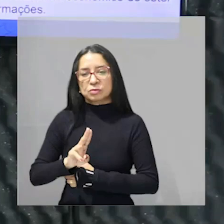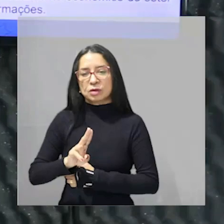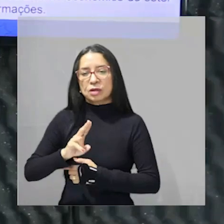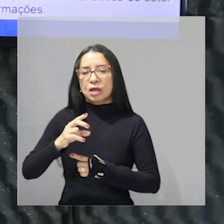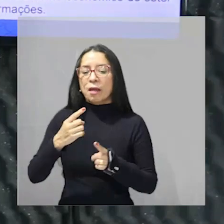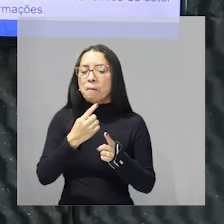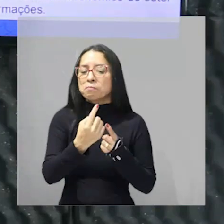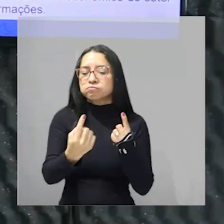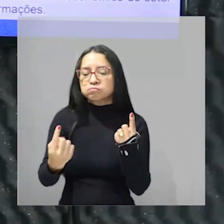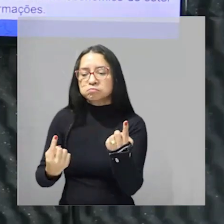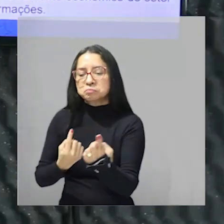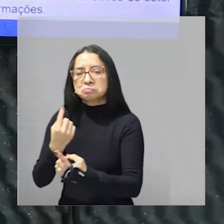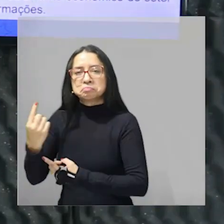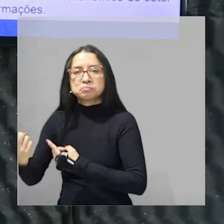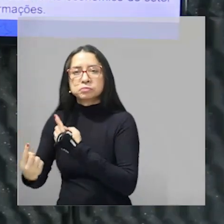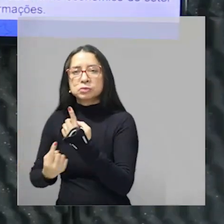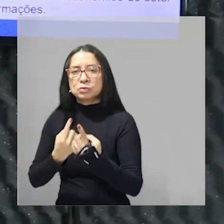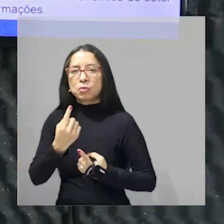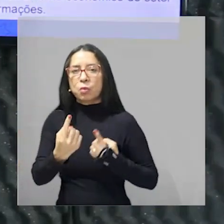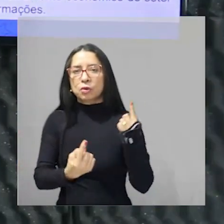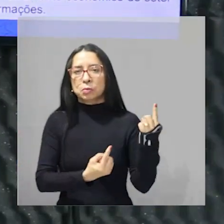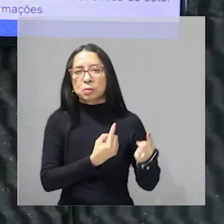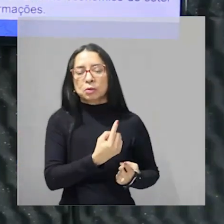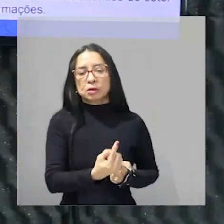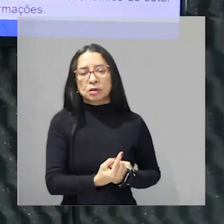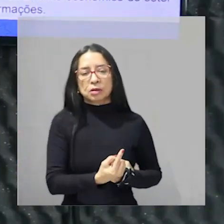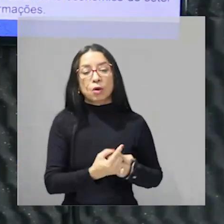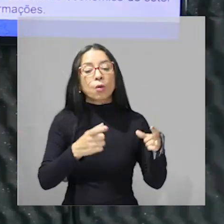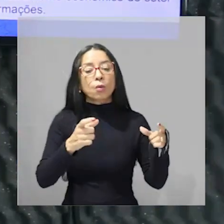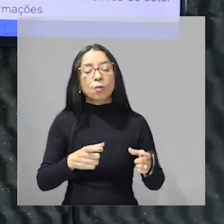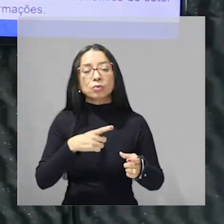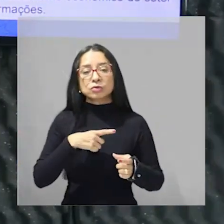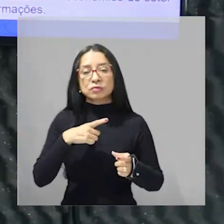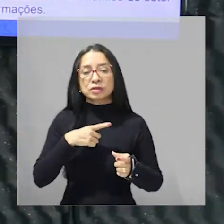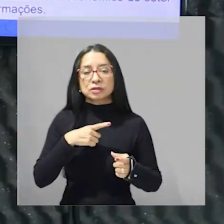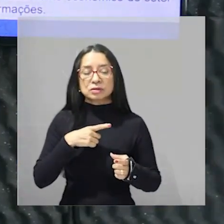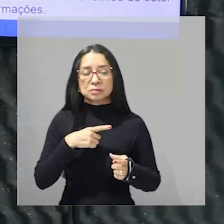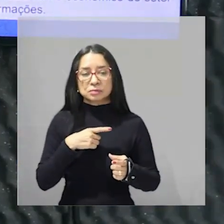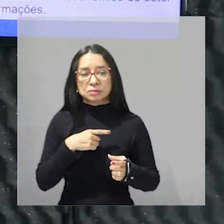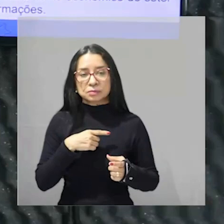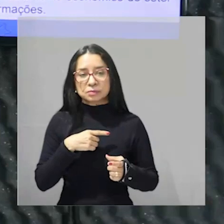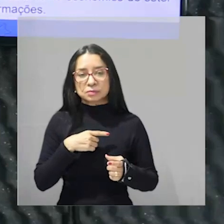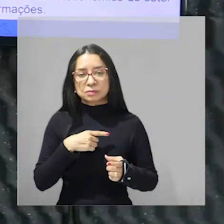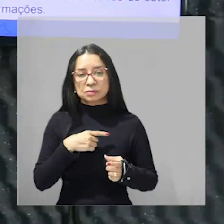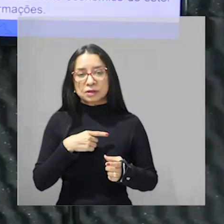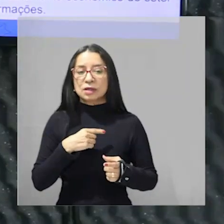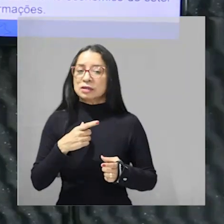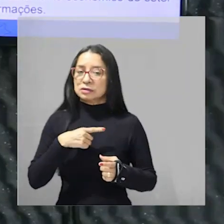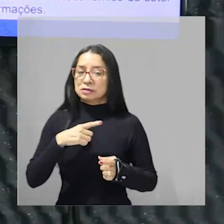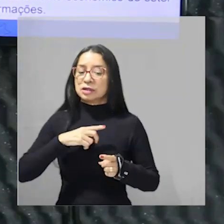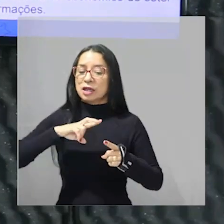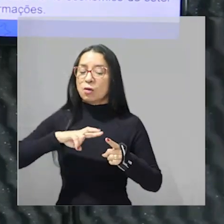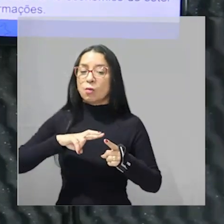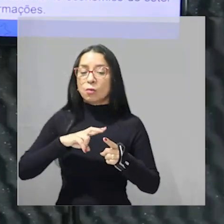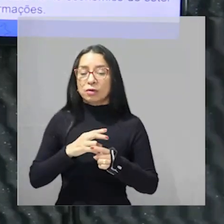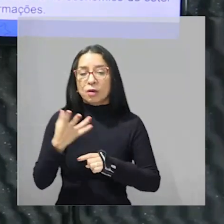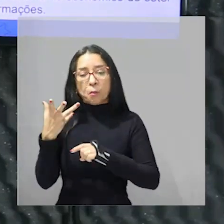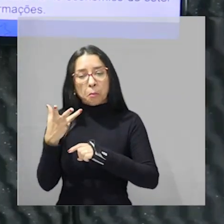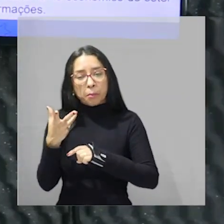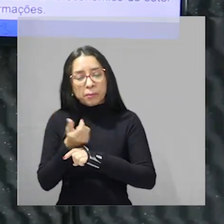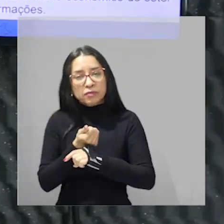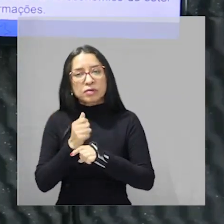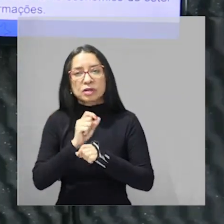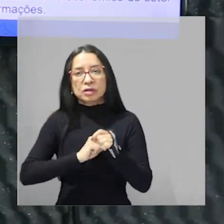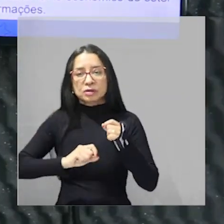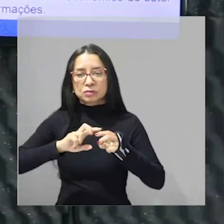principalmente capital. E onde é que tu vai ter esse consumo? Eu falei ainda há pouco para ti. Se privilegia nas regiões mais desenvolvidas onde o capital circula em maior intensidade.